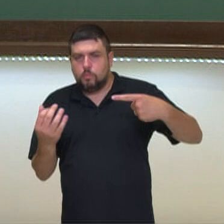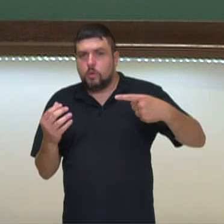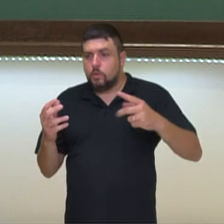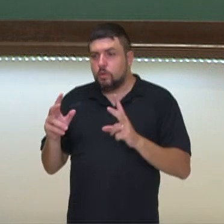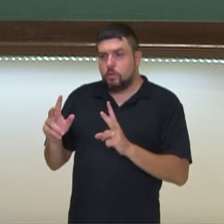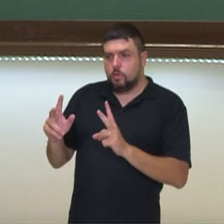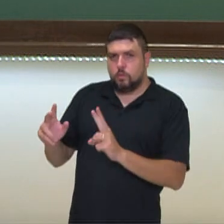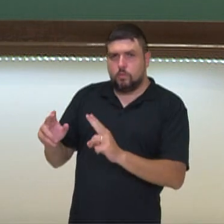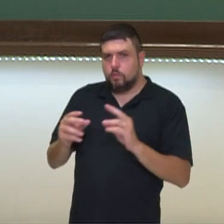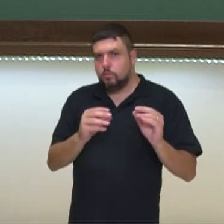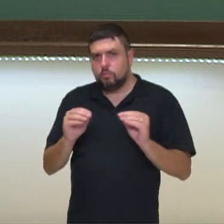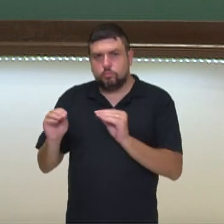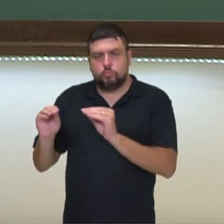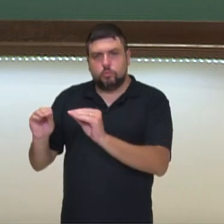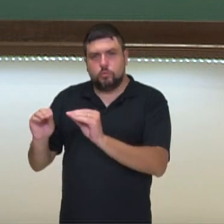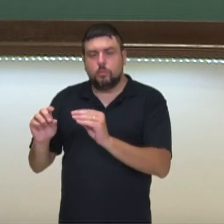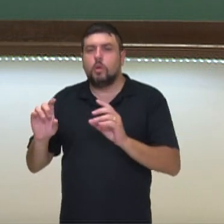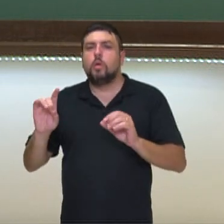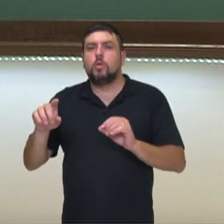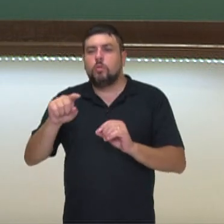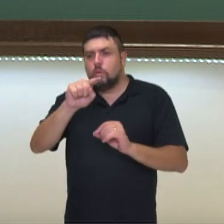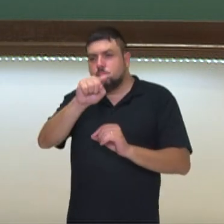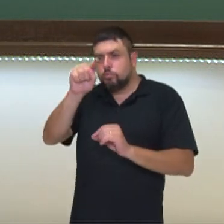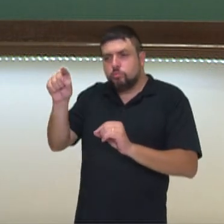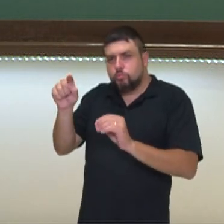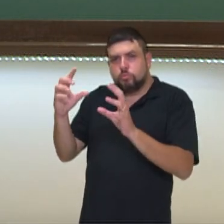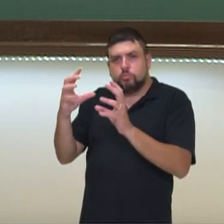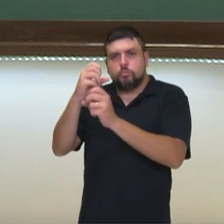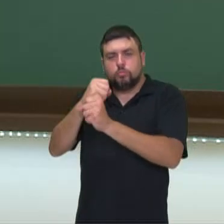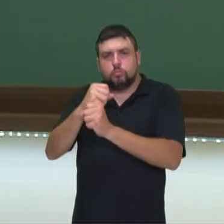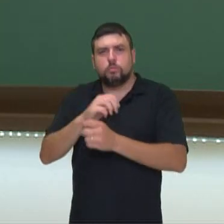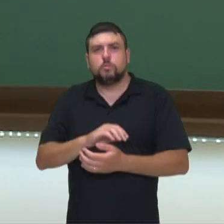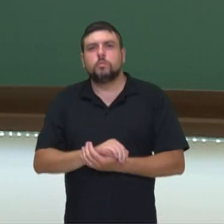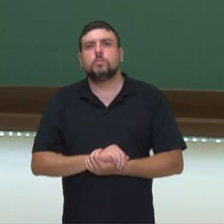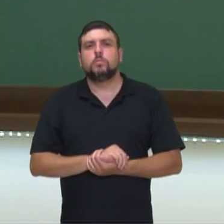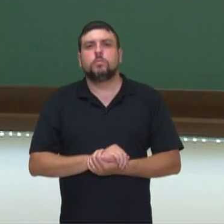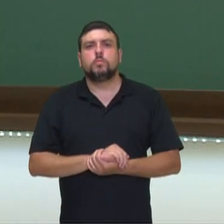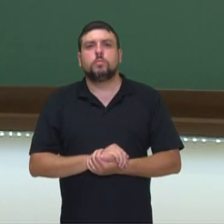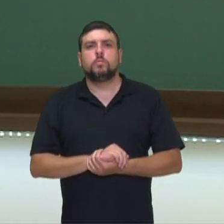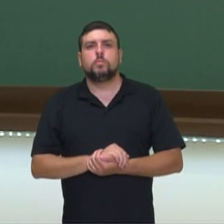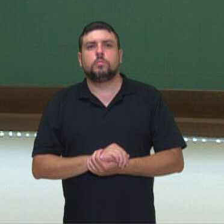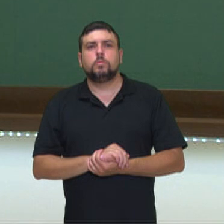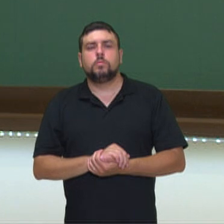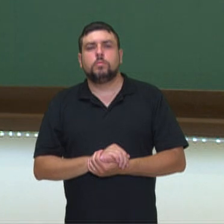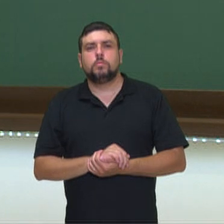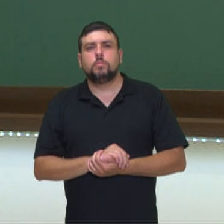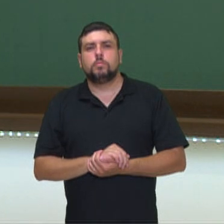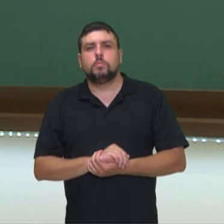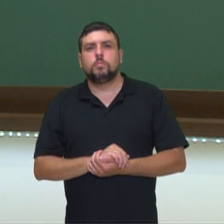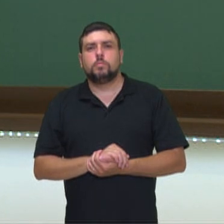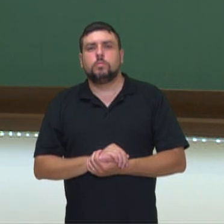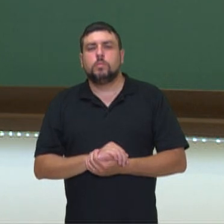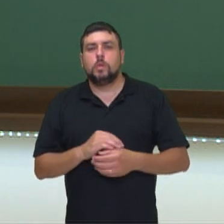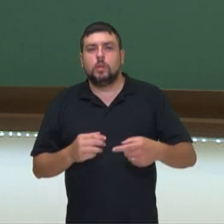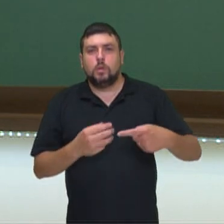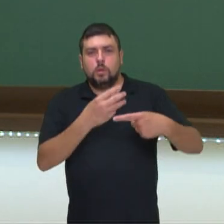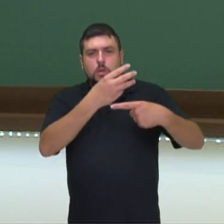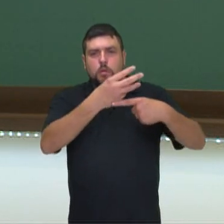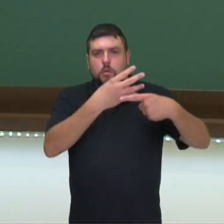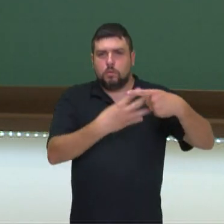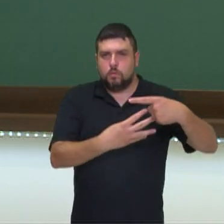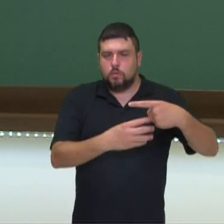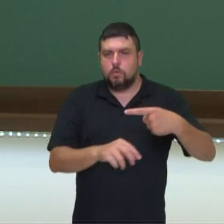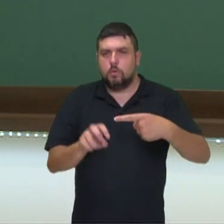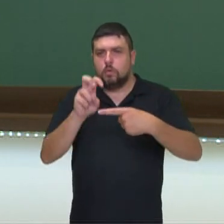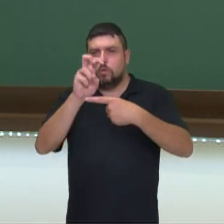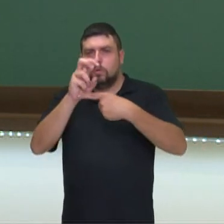os denominadores, é só fazer a conta com os numeradores. Então, olha só. 3 quartos mais 5